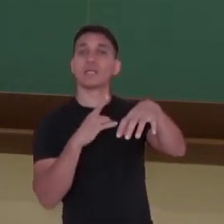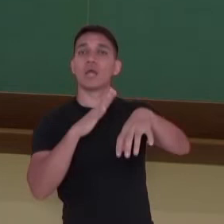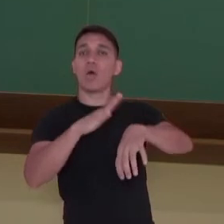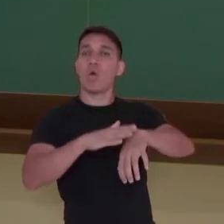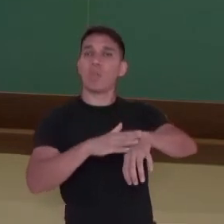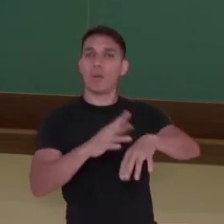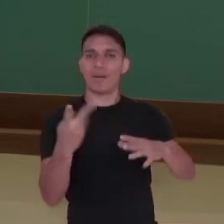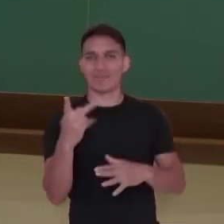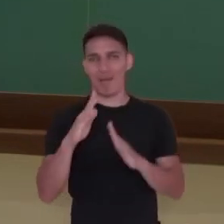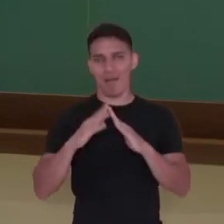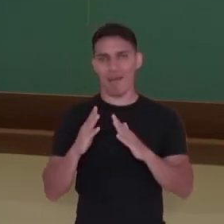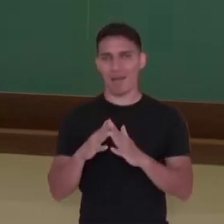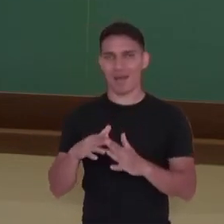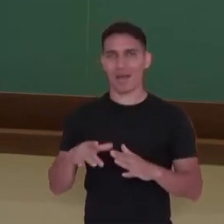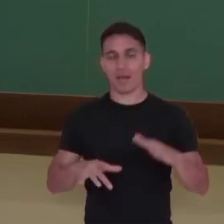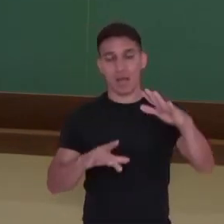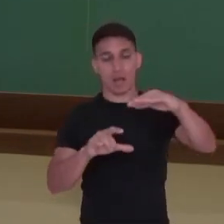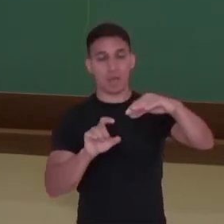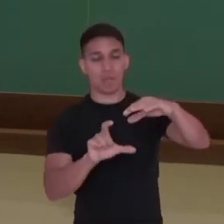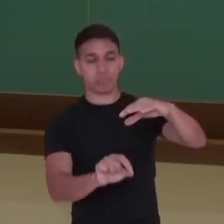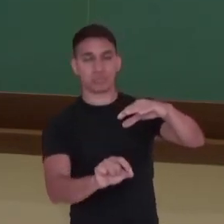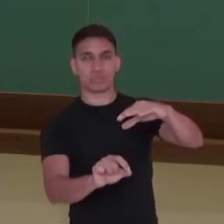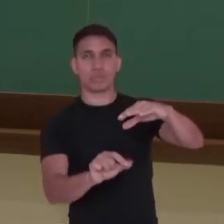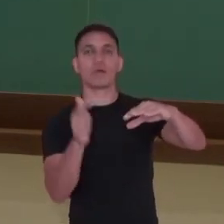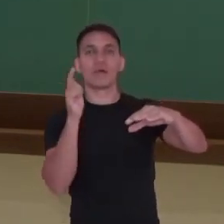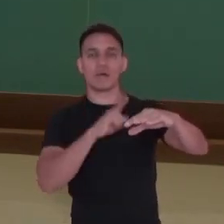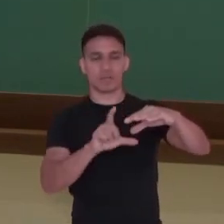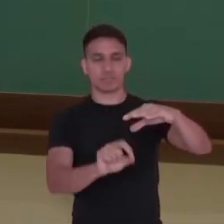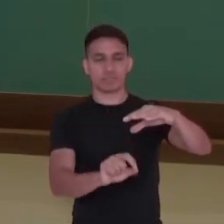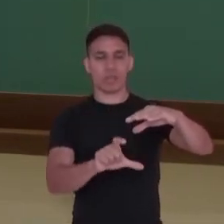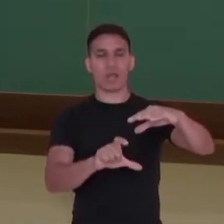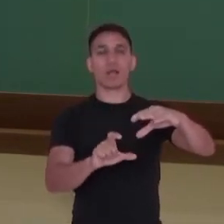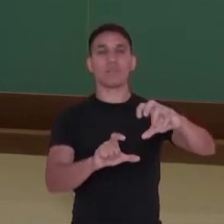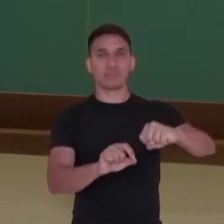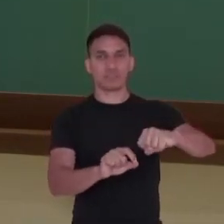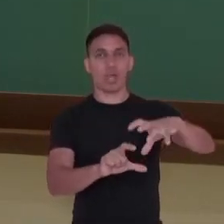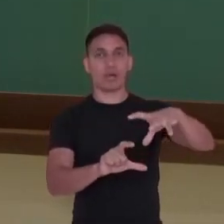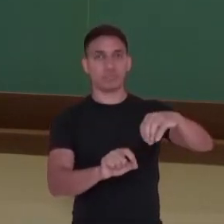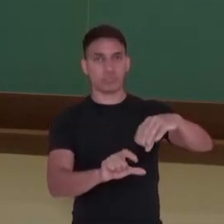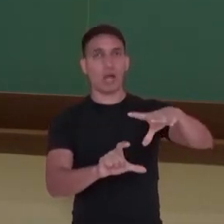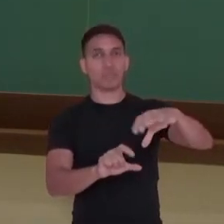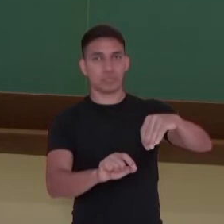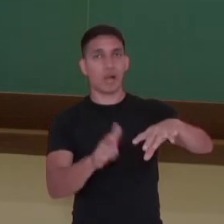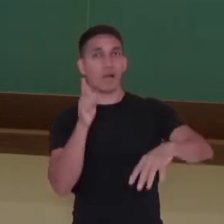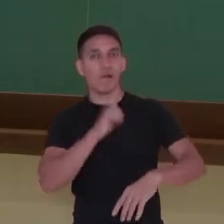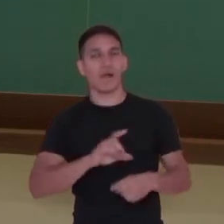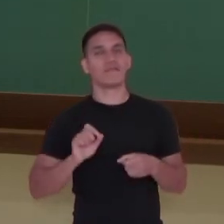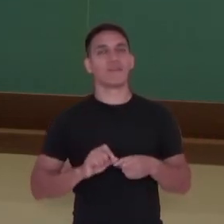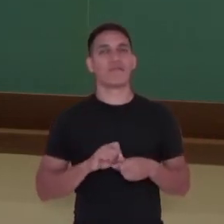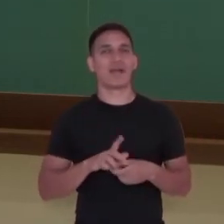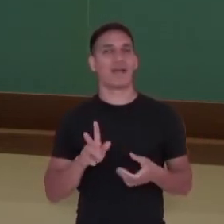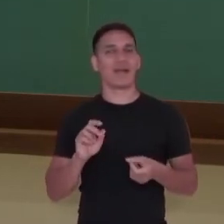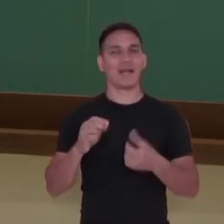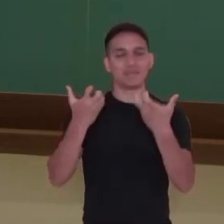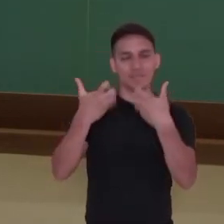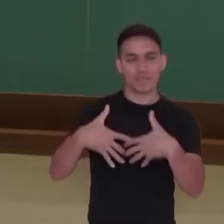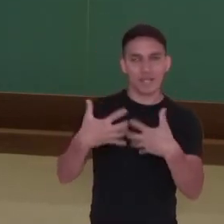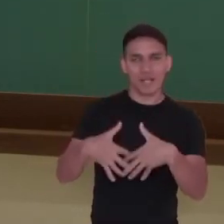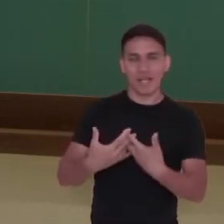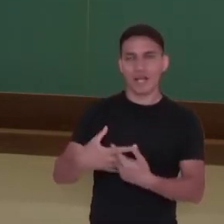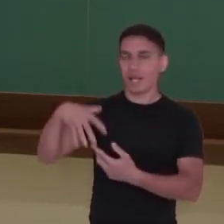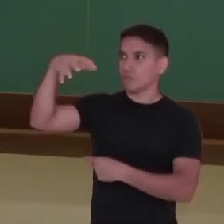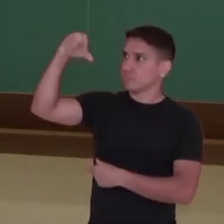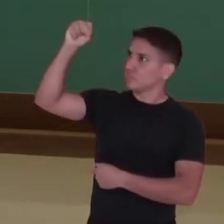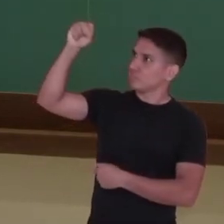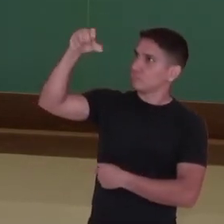por exemplo, o interruptor, liga, desliga, você está abrindo e fechando o circuito. Por isso, a lâmpada acende